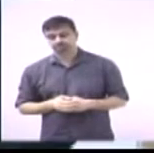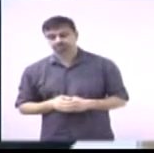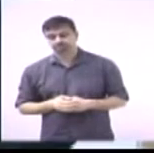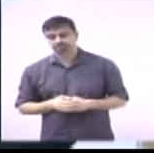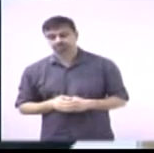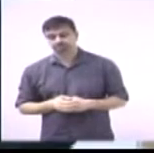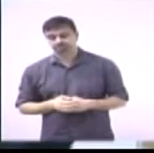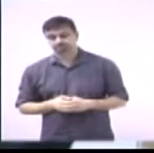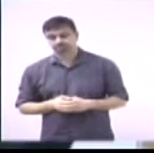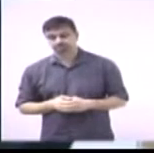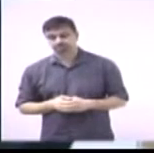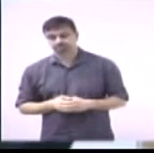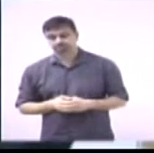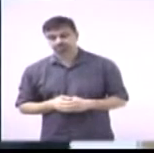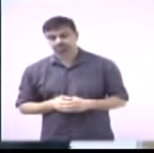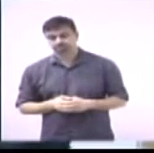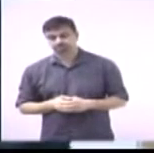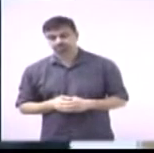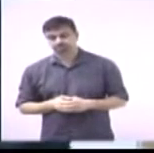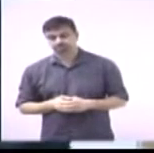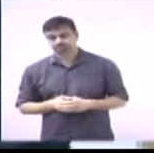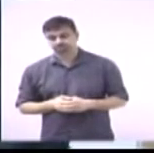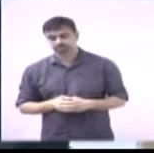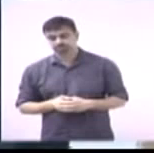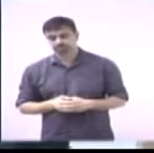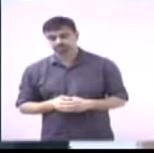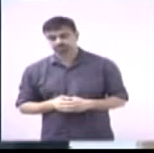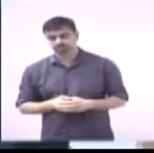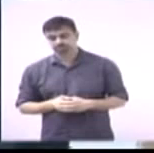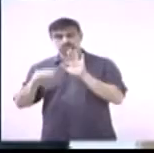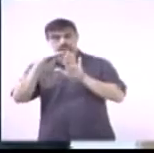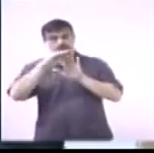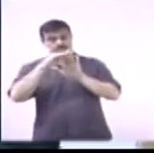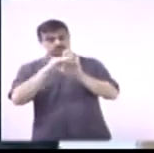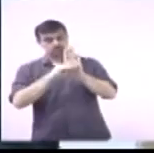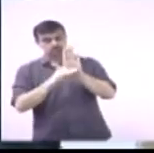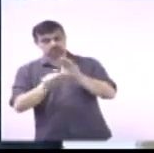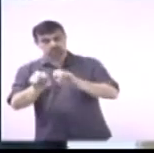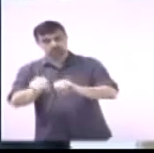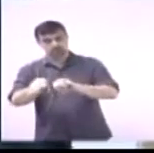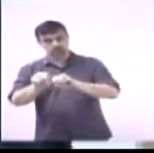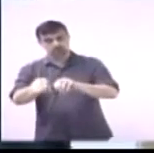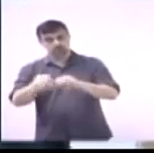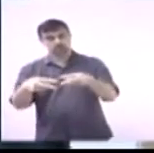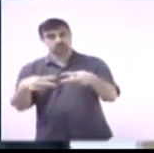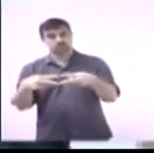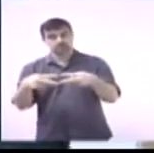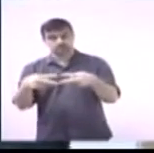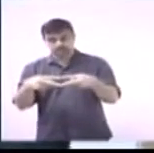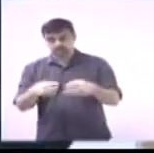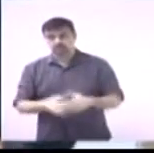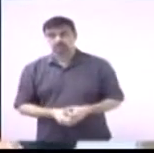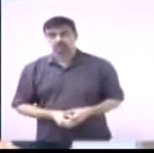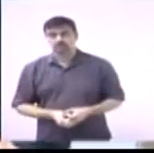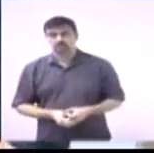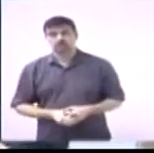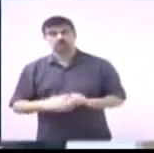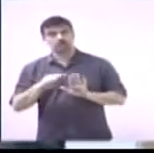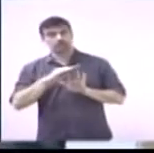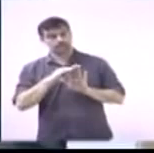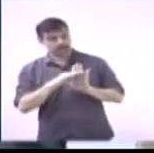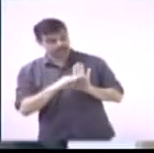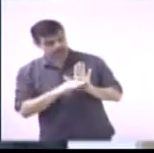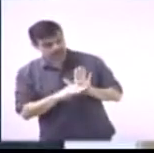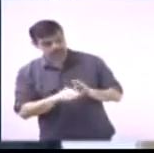somente votar sim ou não para o Plano Municipal de Educação. O Plano Municipal